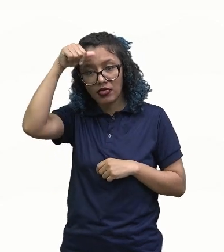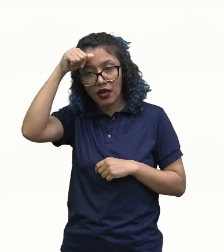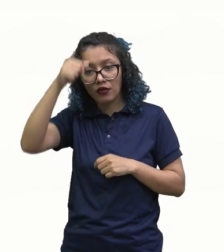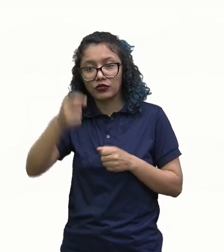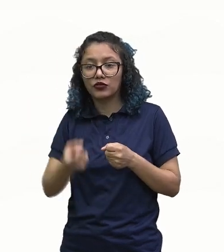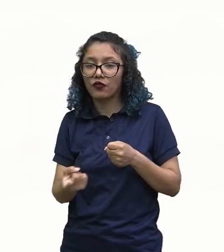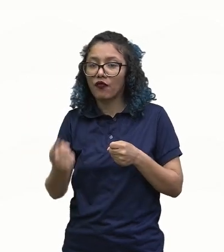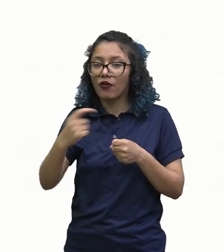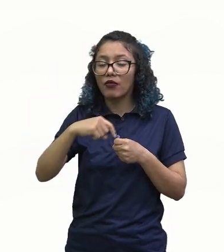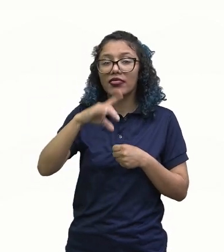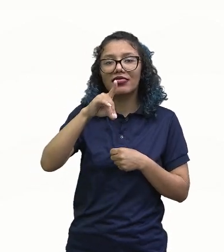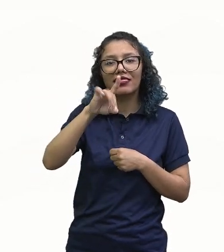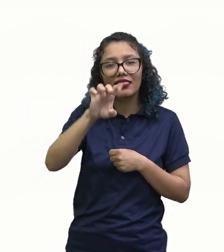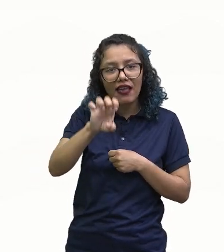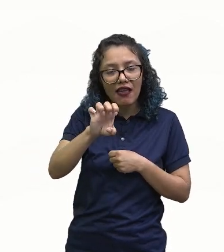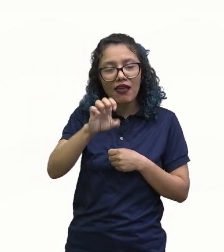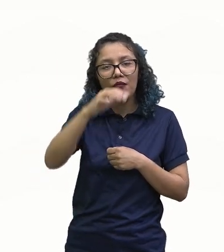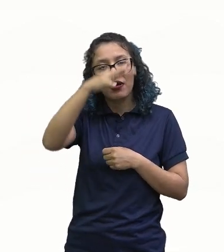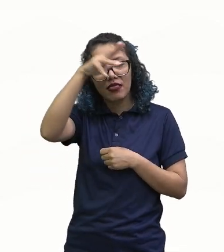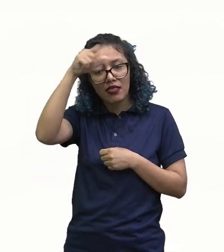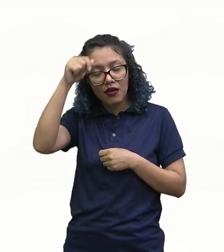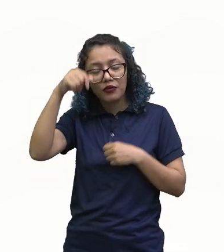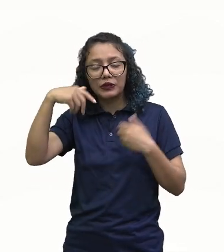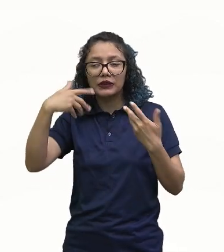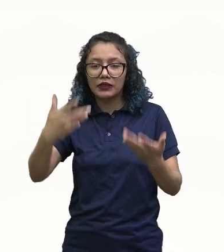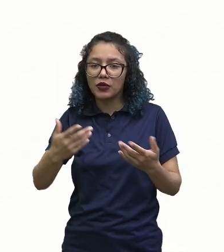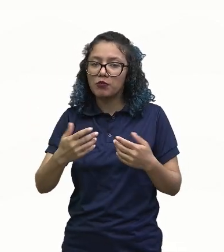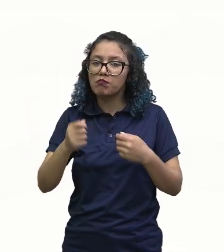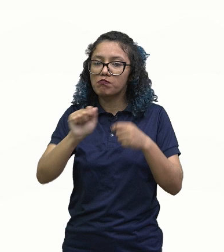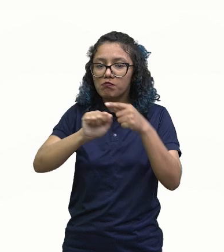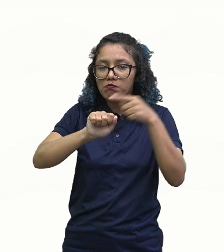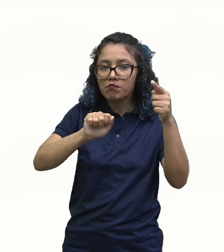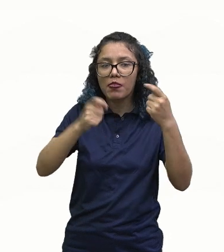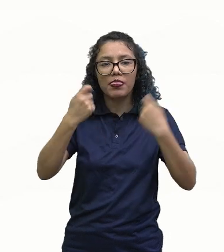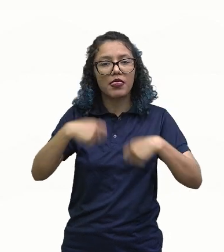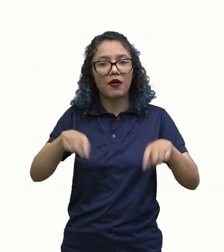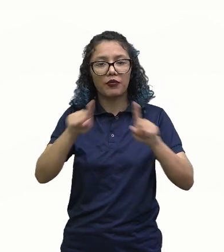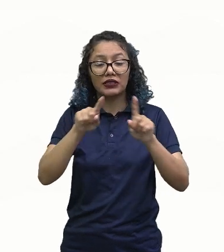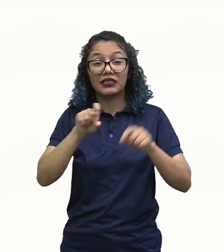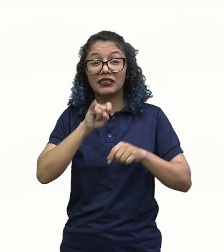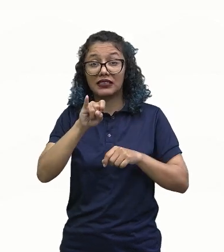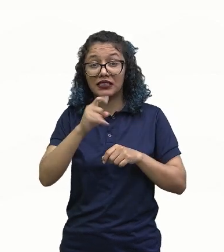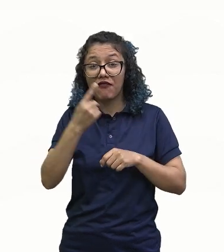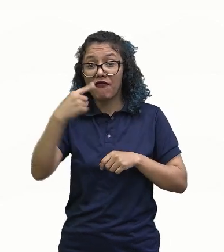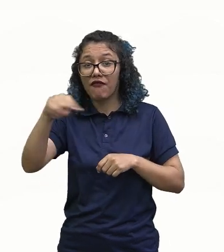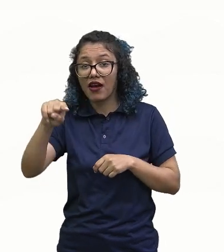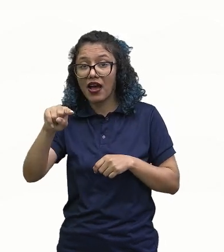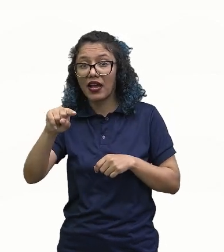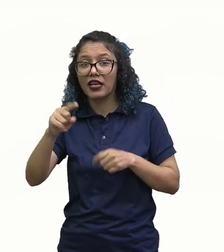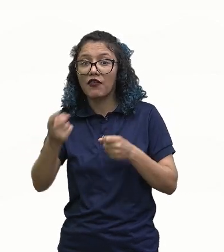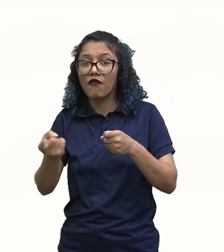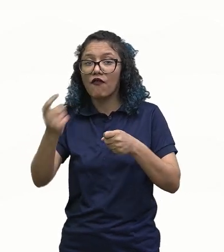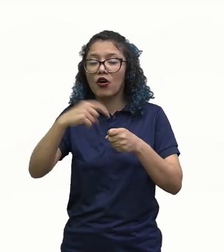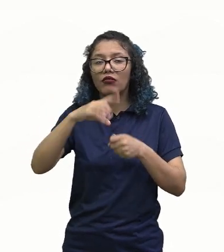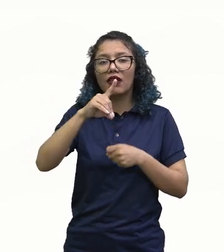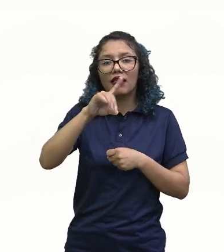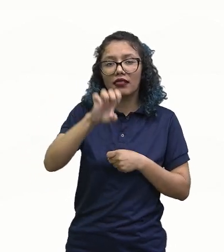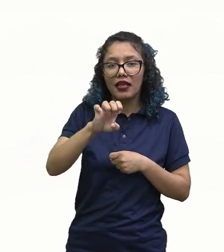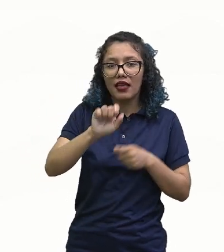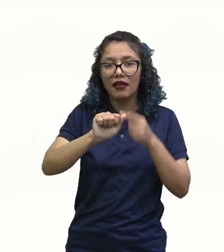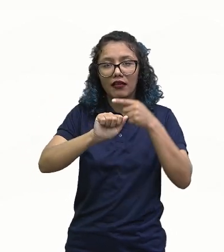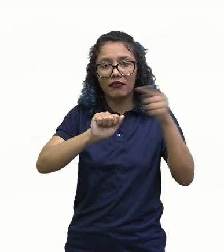crase. Qualquer outra cidade que você for e que você volta de, não haverá crase. Se eu disser